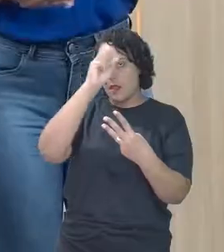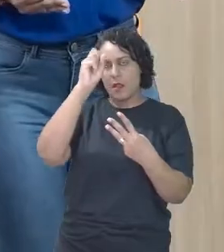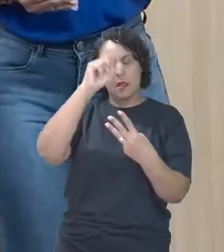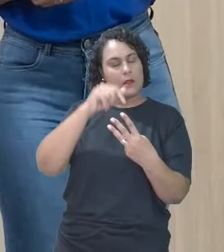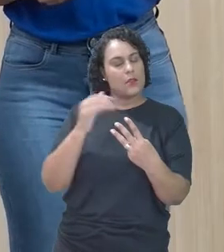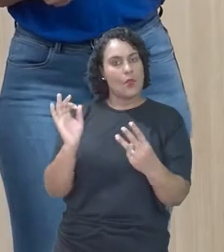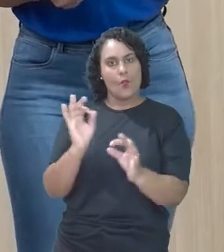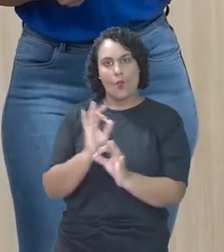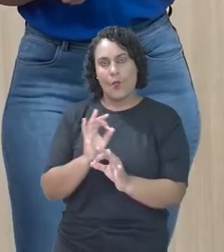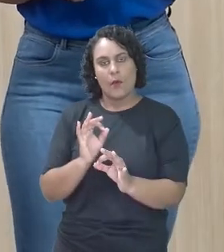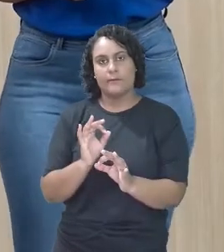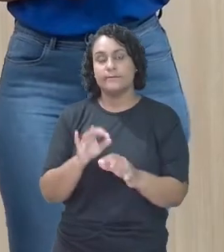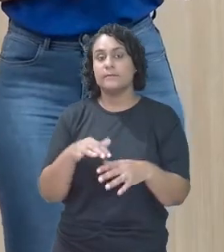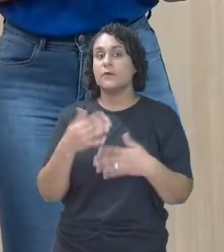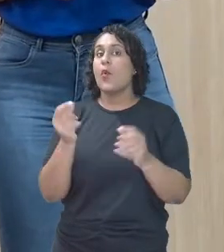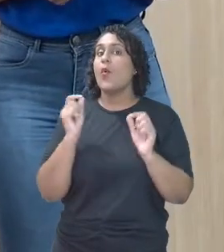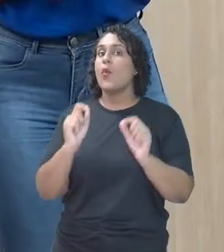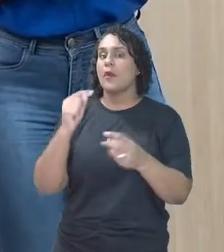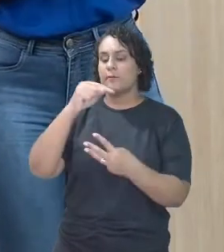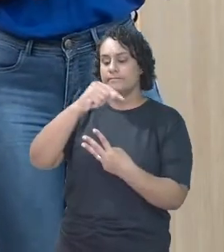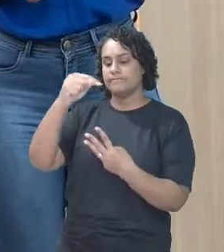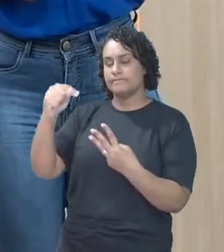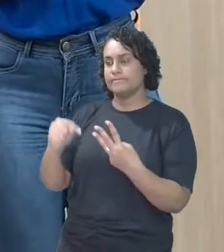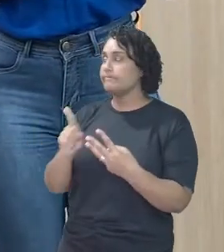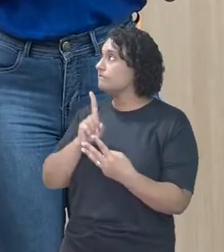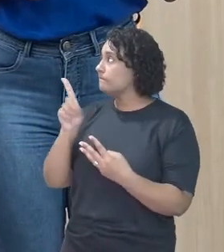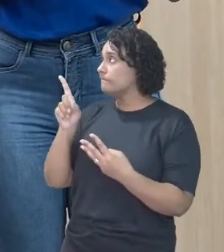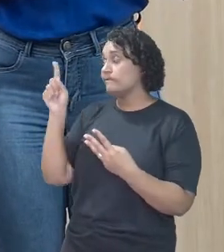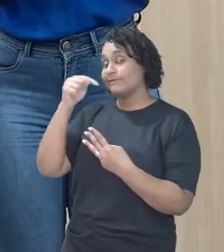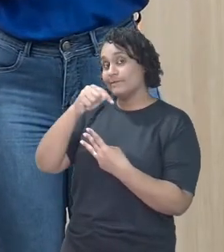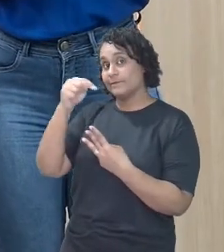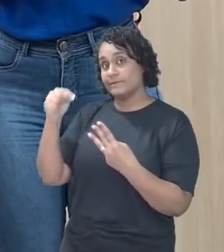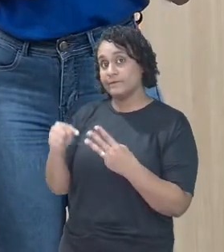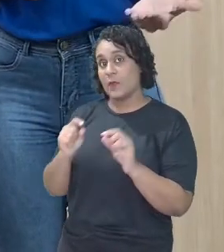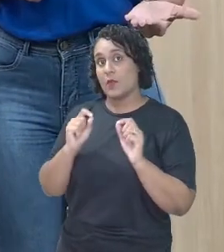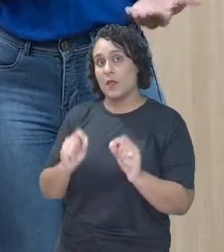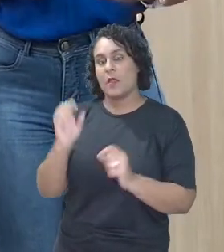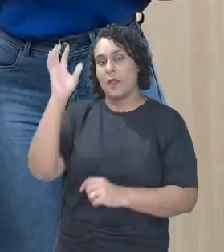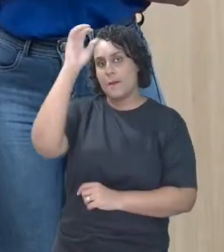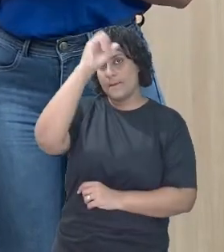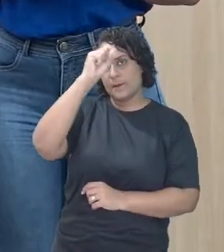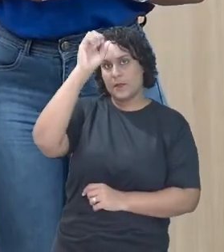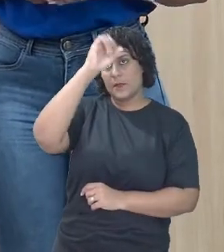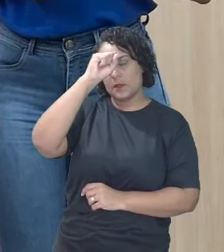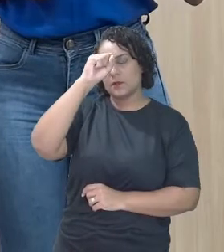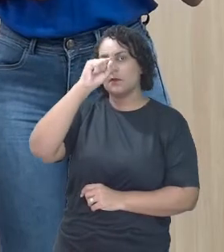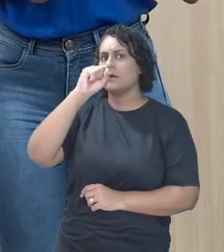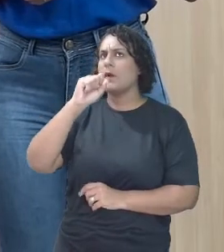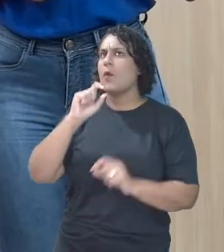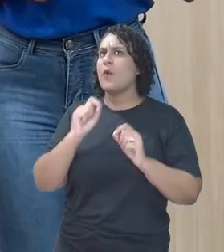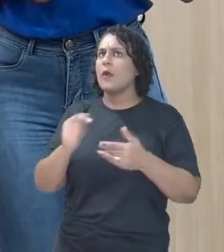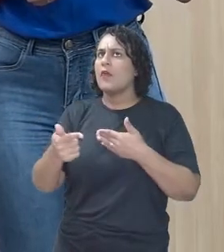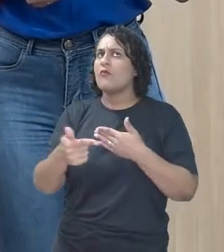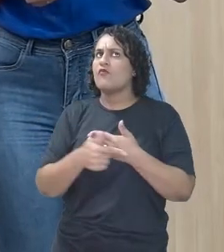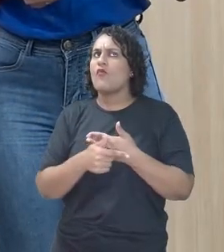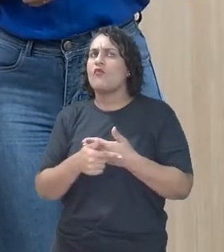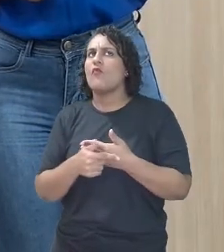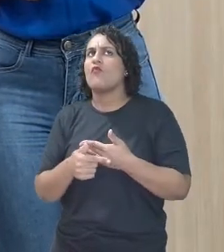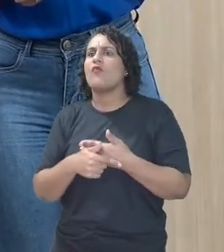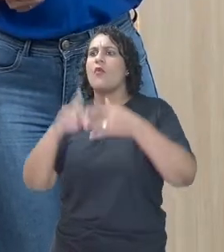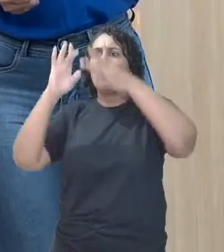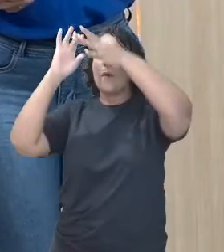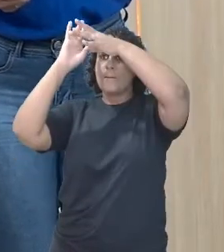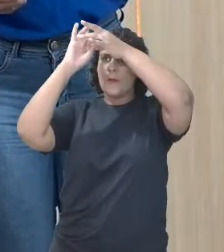aprendizagem. O que é essa tríade da aprendizagem? Quando a gente fala de tríade para aprender, a gente está falando de funções